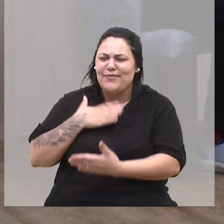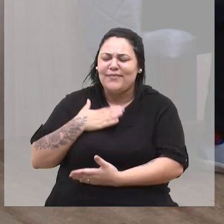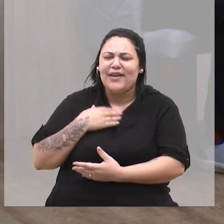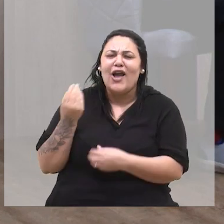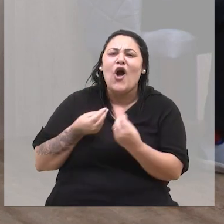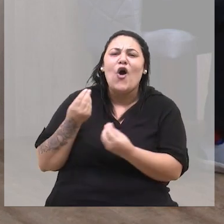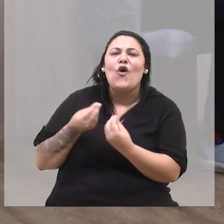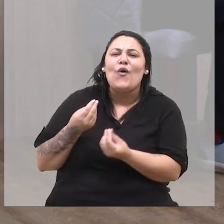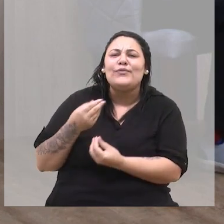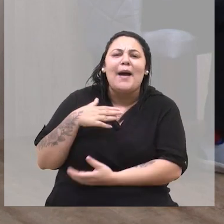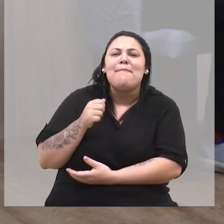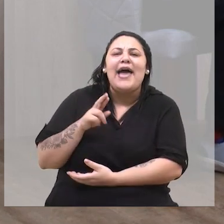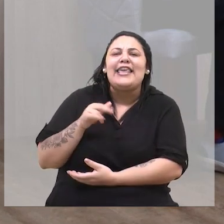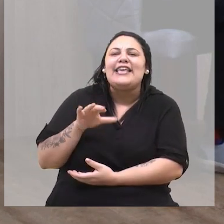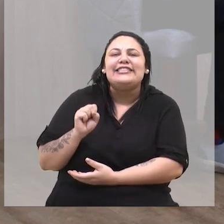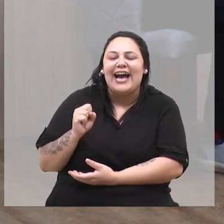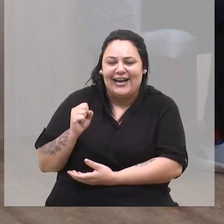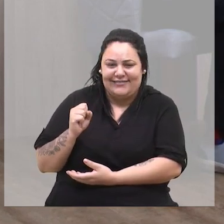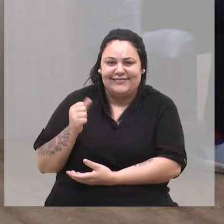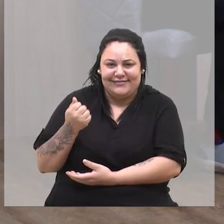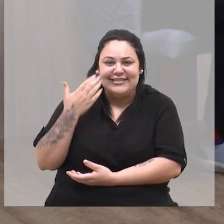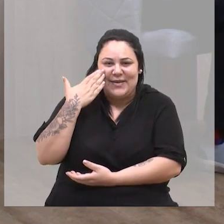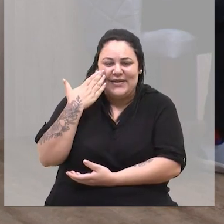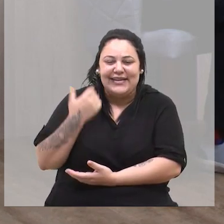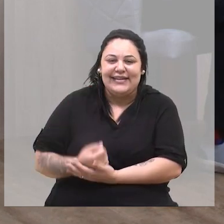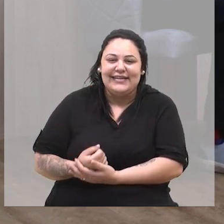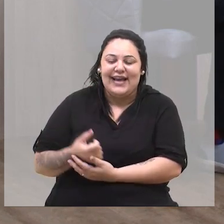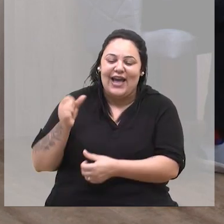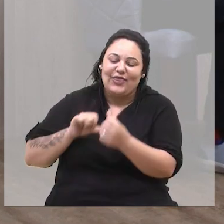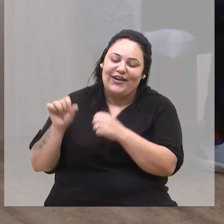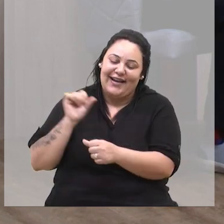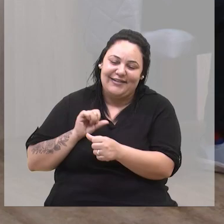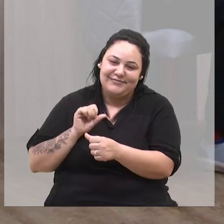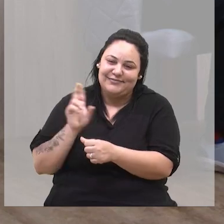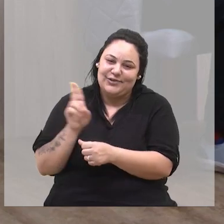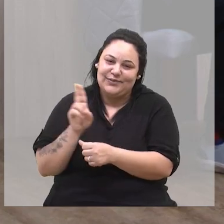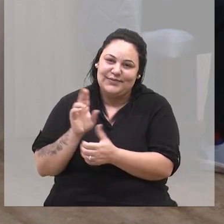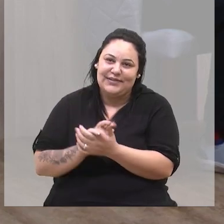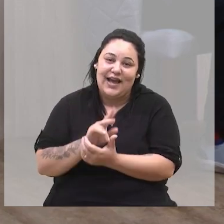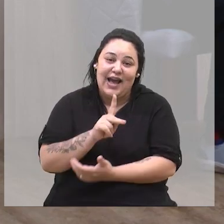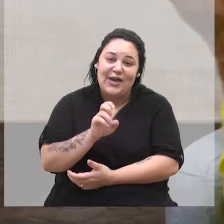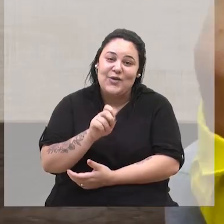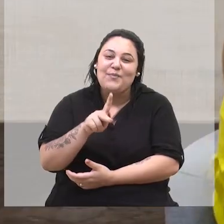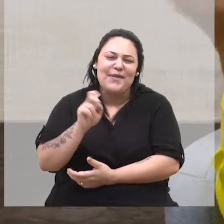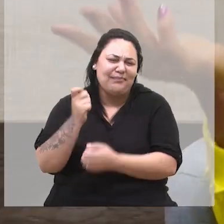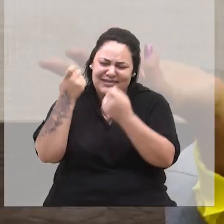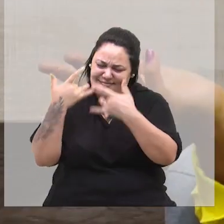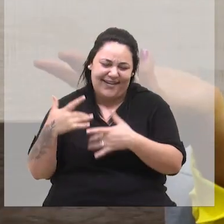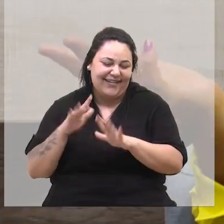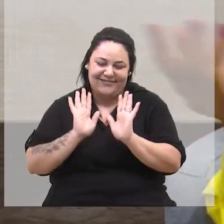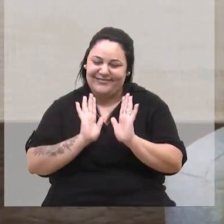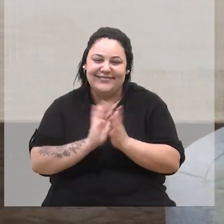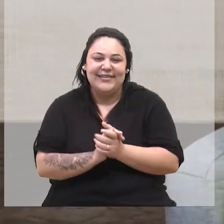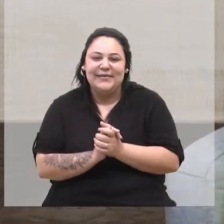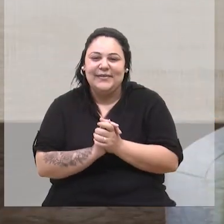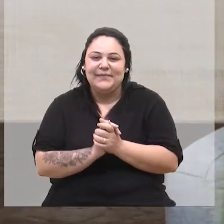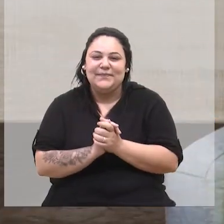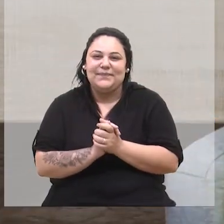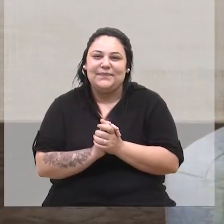está a Ana? Quando sabe, e perguntavam a Ana e chamavam ela de Marisa, e o Pepe que tinha que dar as